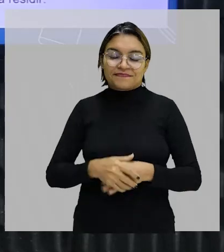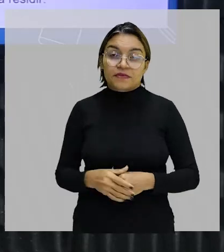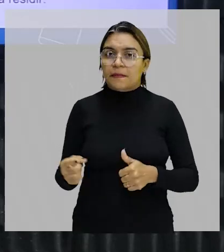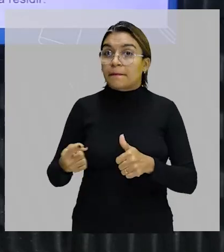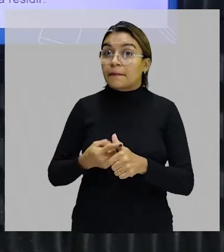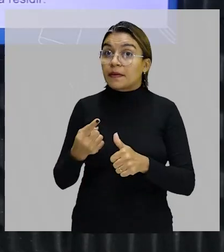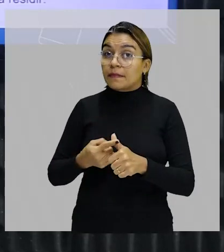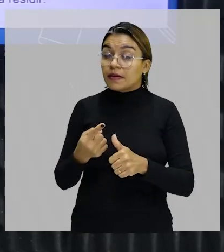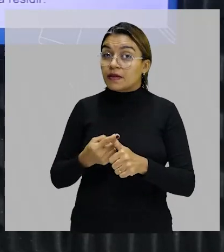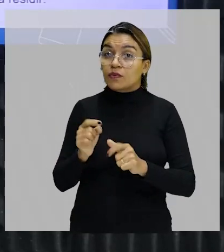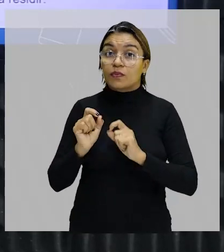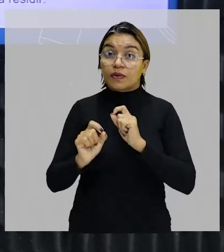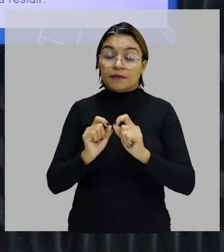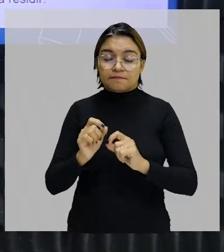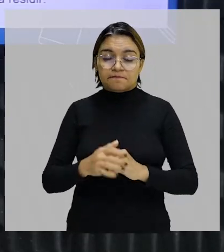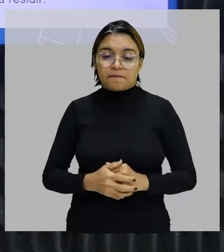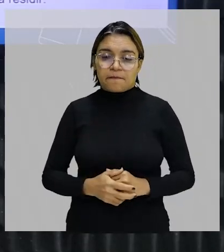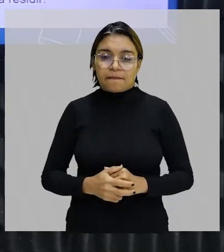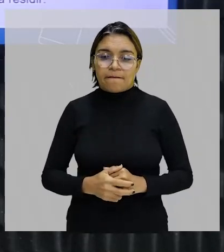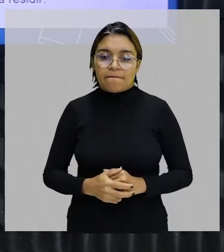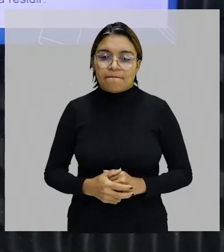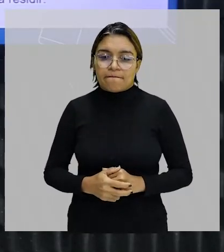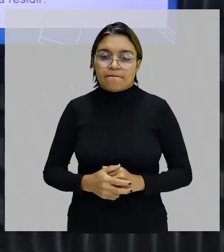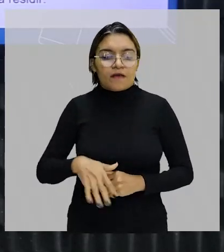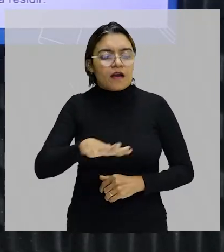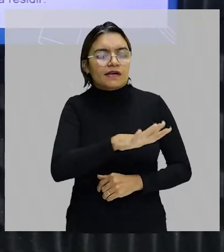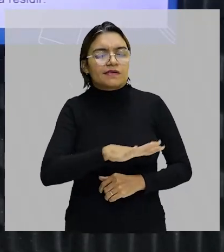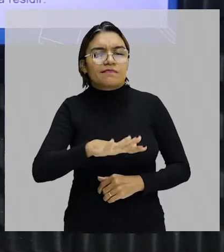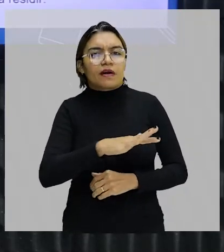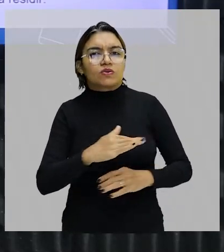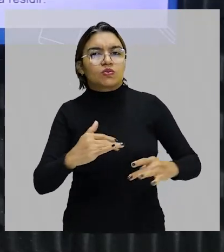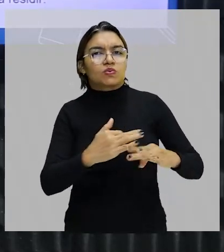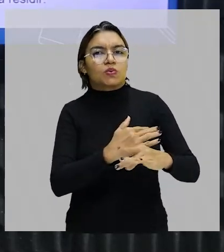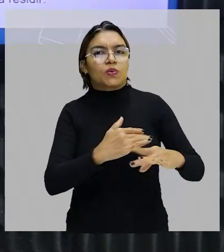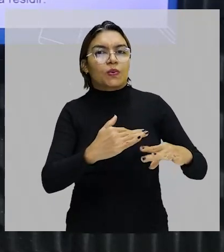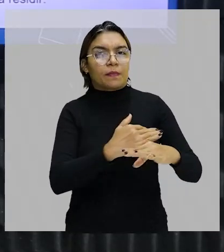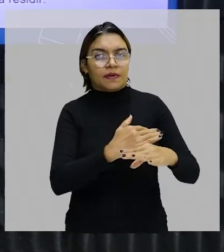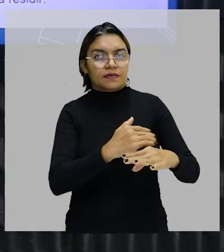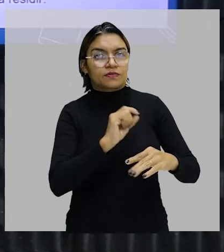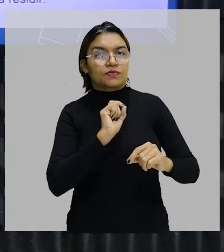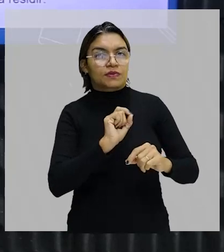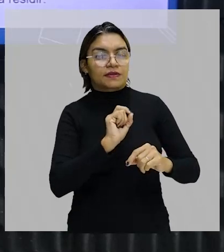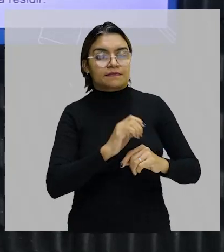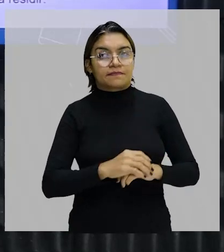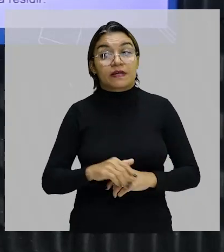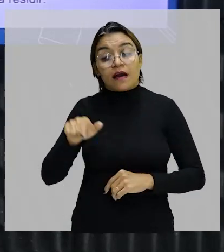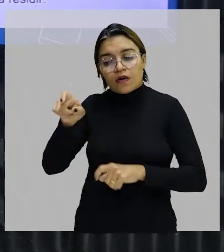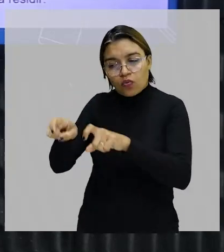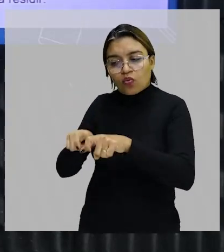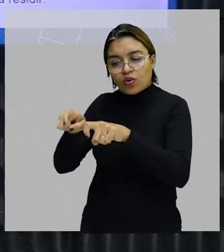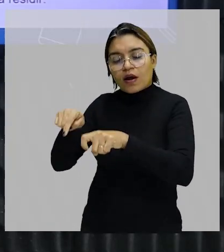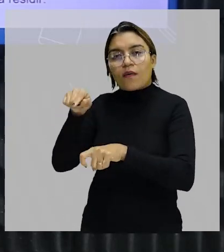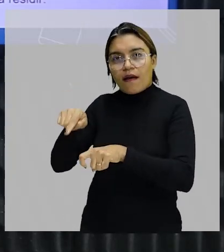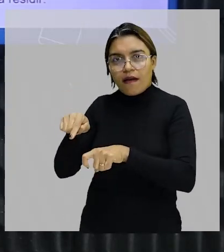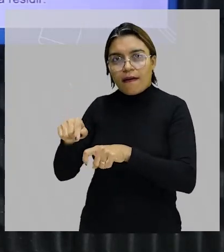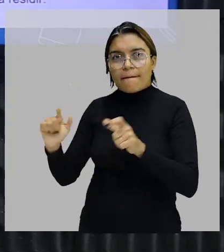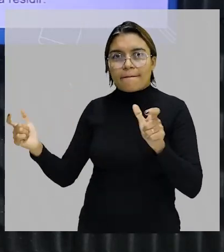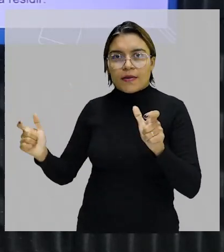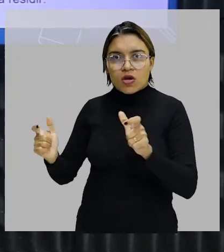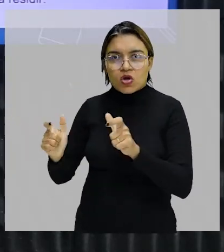falarmos sobre os problemas urbanos, vamos lembrar o que é esse espaço urbano. Como nós falamos, o espaço rural é aquele com menor